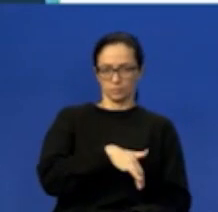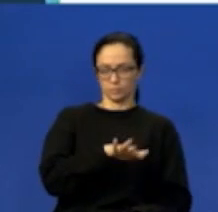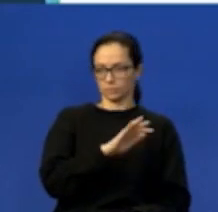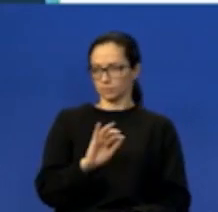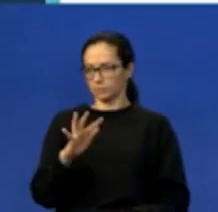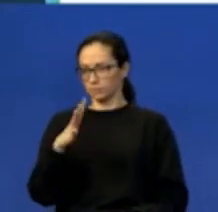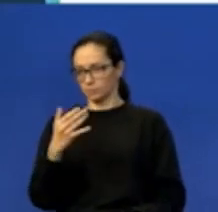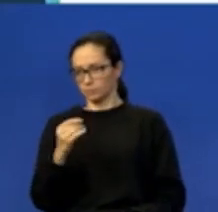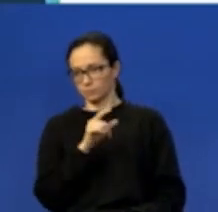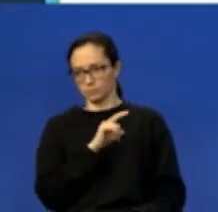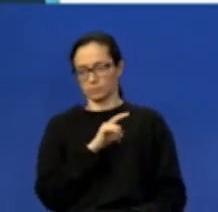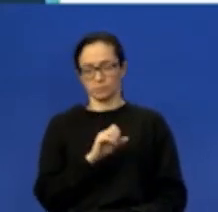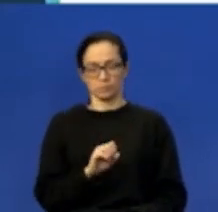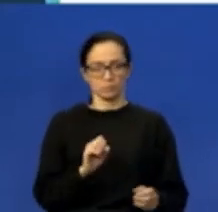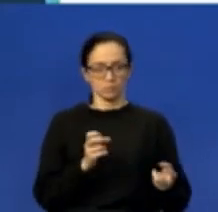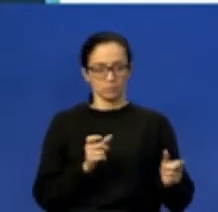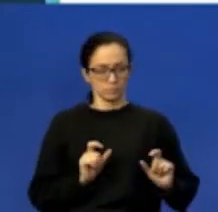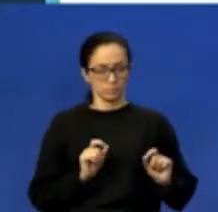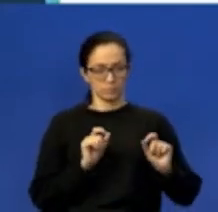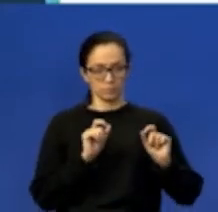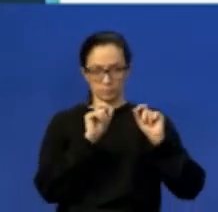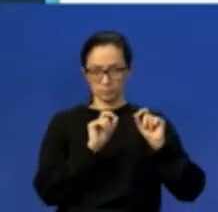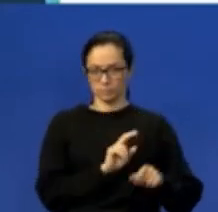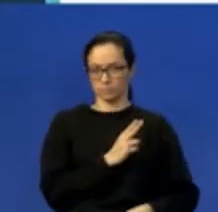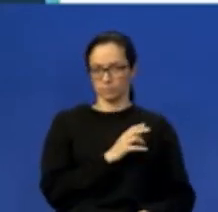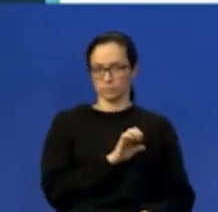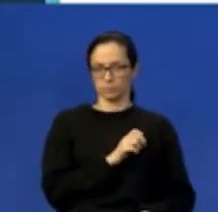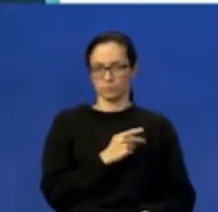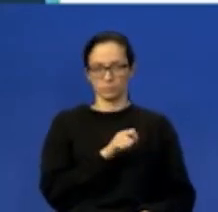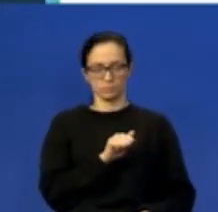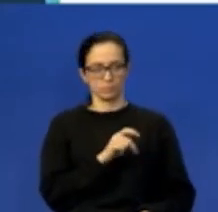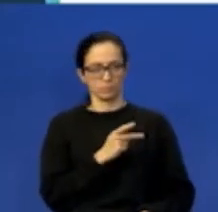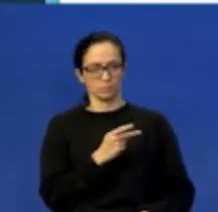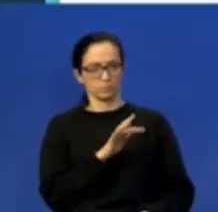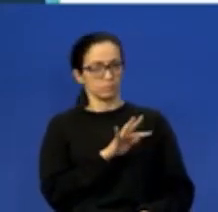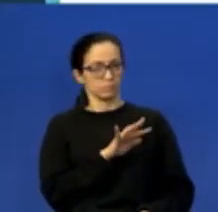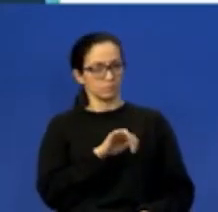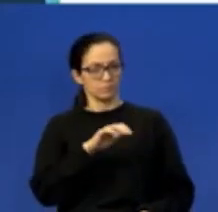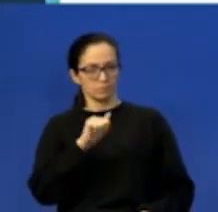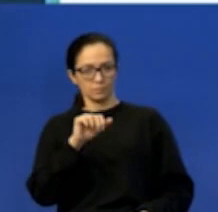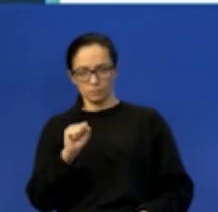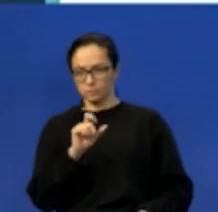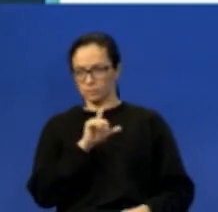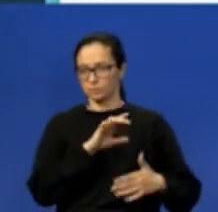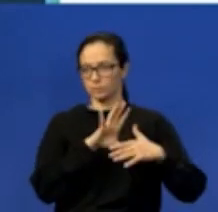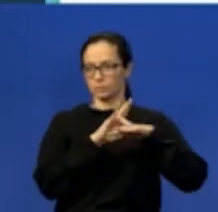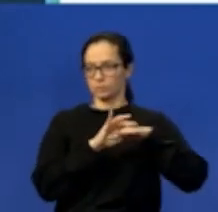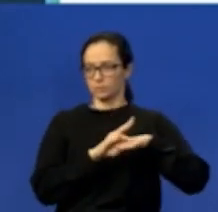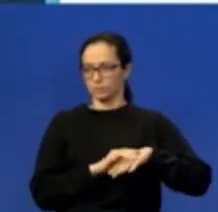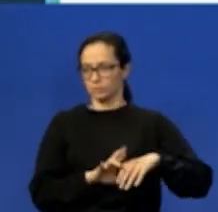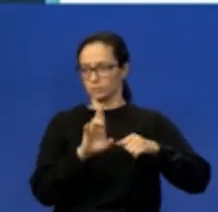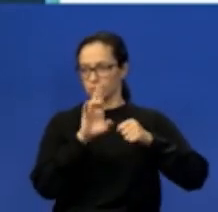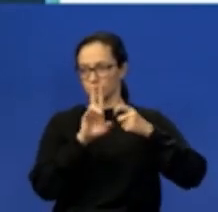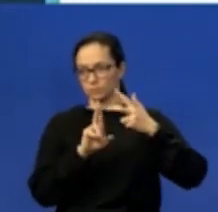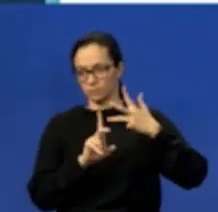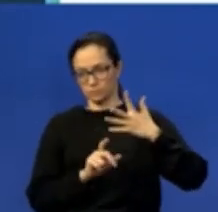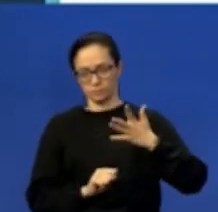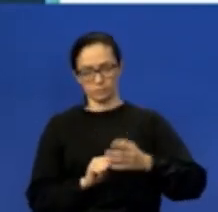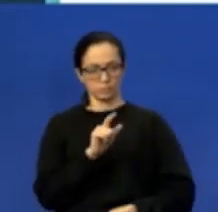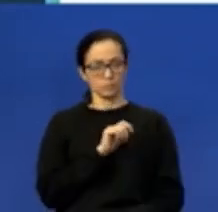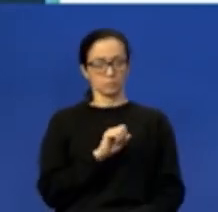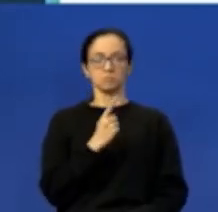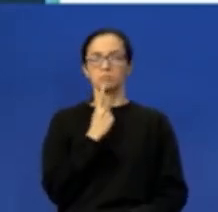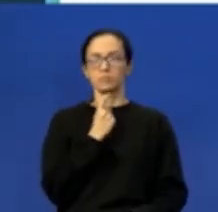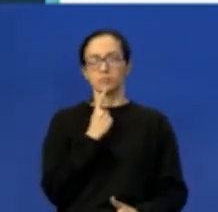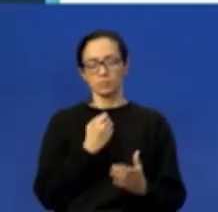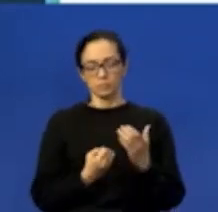metabólicas, as hepatíticas, né, as doenças hepáticas e as doenças também biliares e doenças hemolíticas, que são distúrbios que o indivíduo